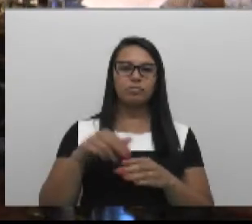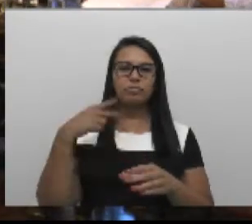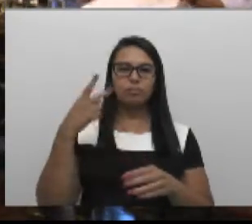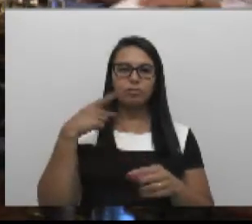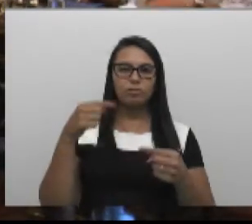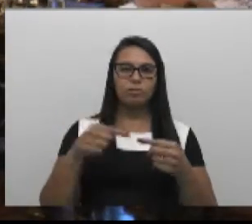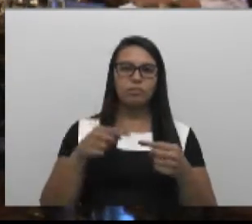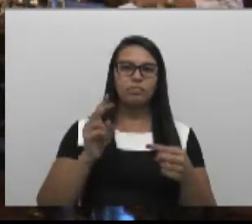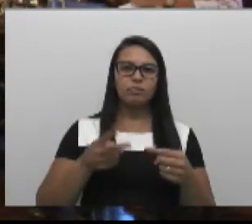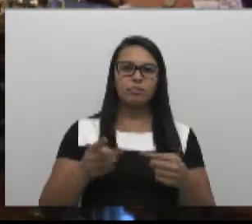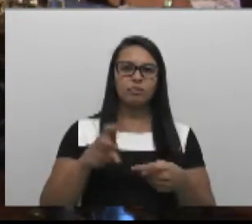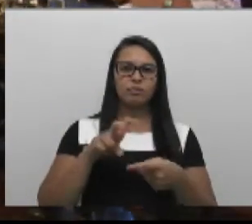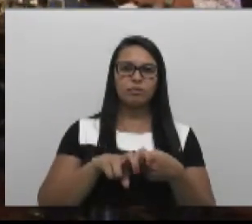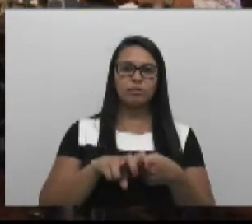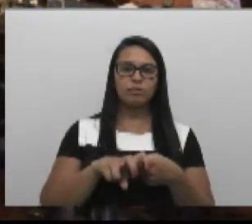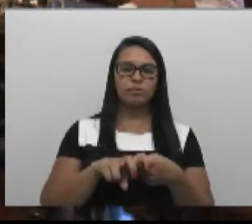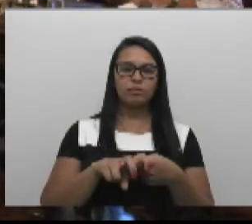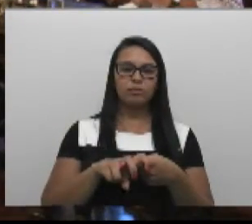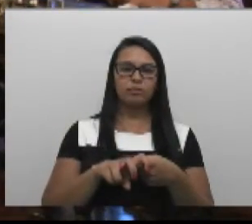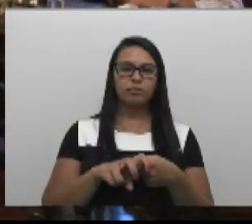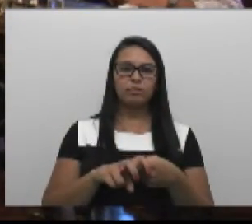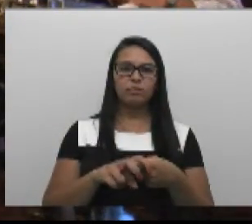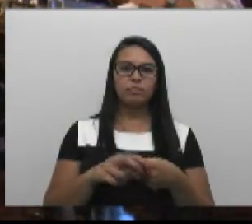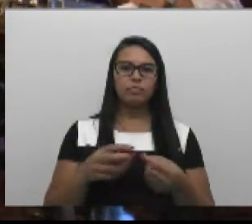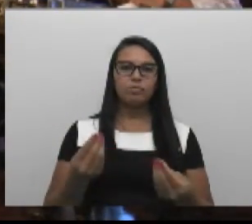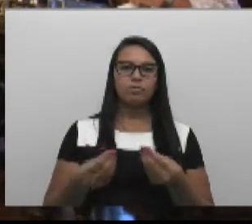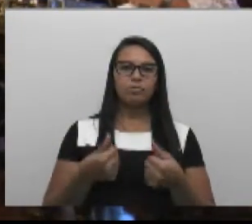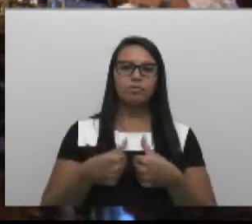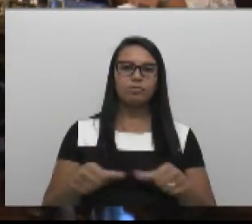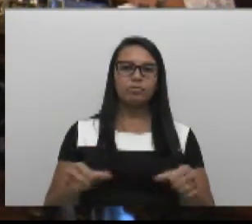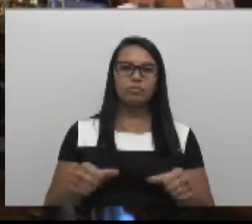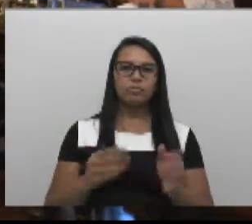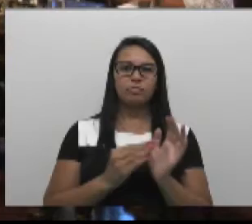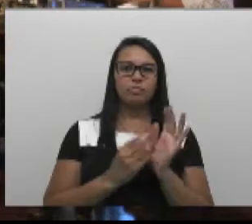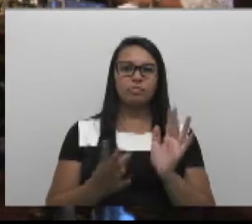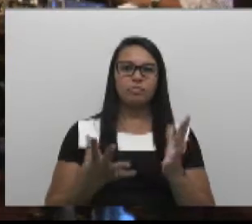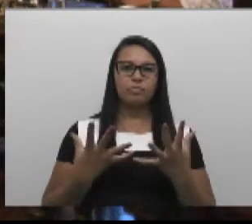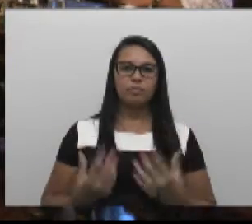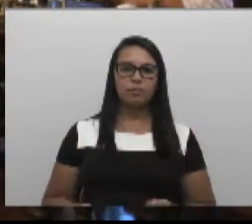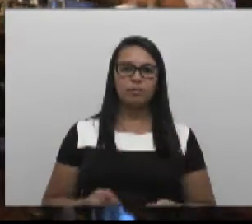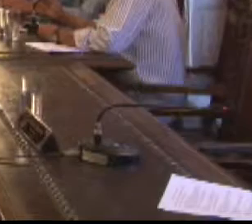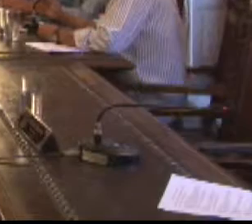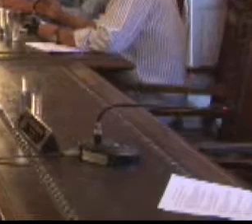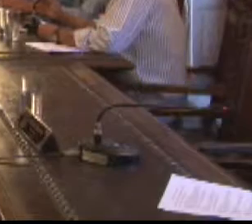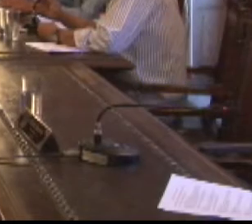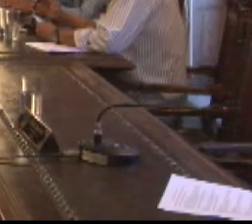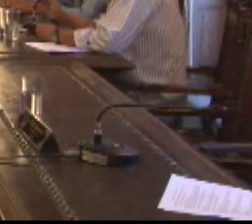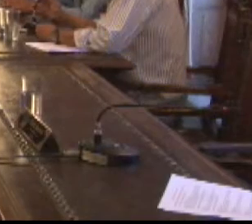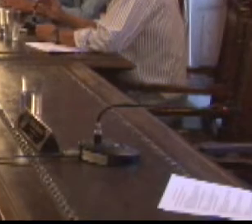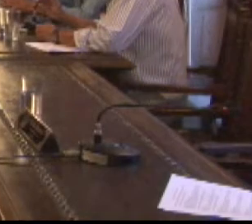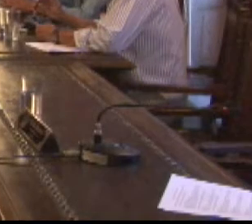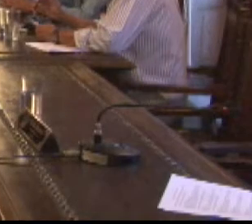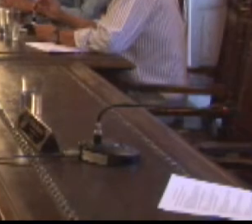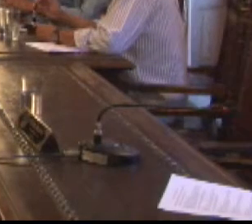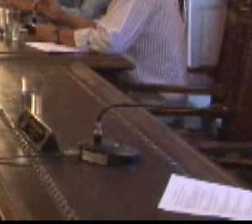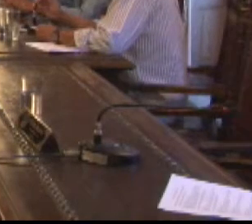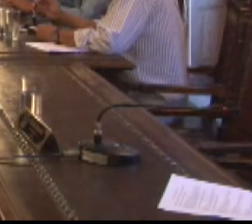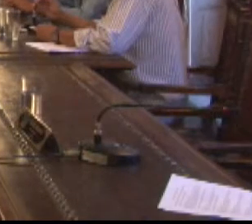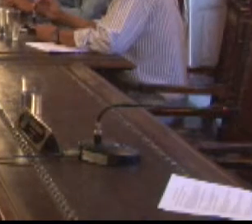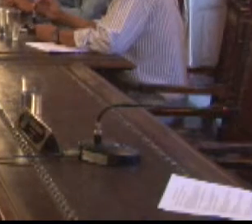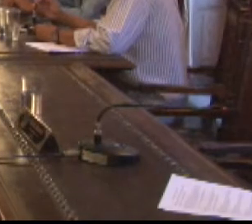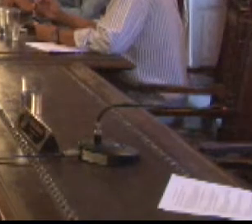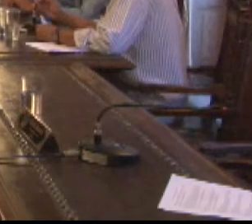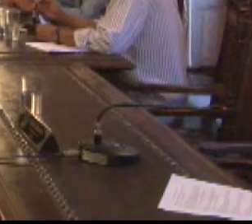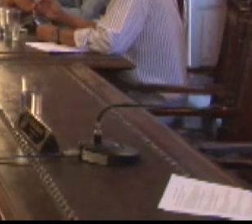Defensivos Agrícolas foi aprovada sem as emendas dos vereadores Leandro Azevedo e Gilda Beatriz. Os vereadores também fizeram uso da